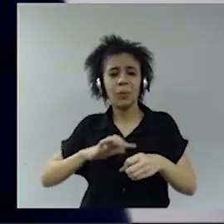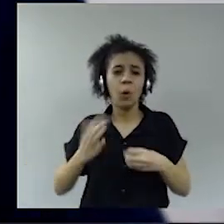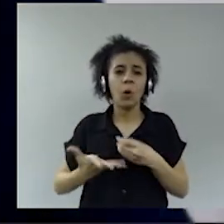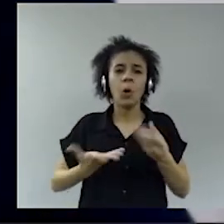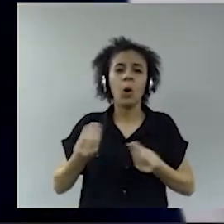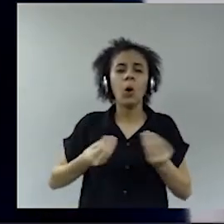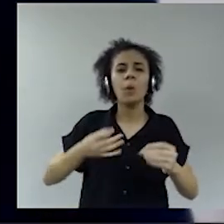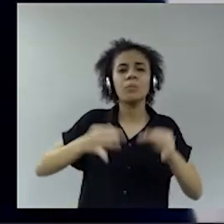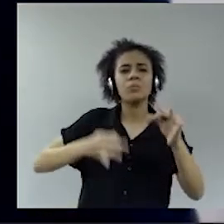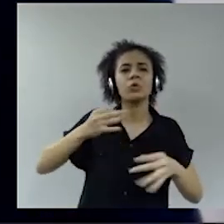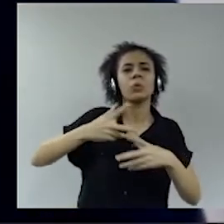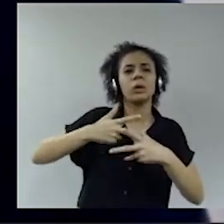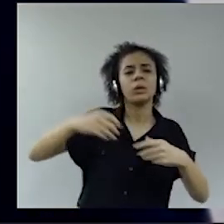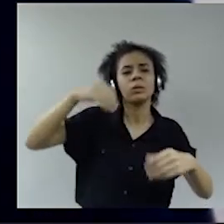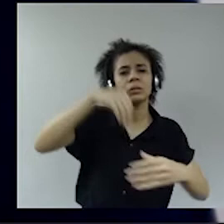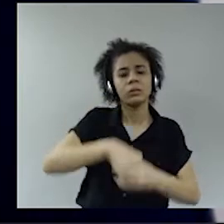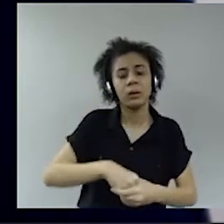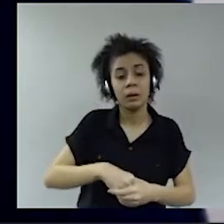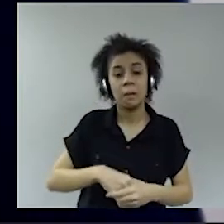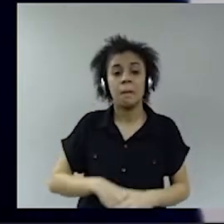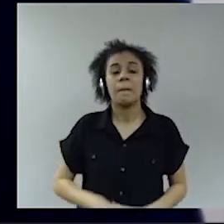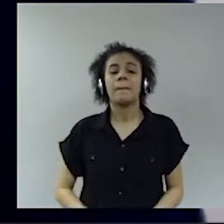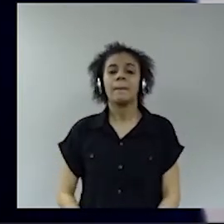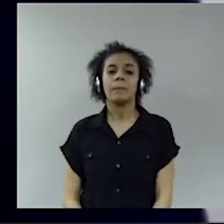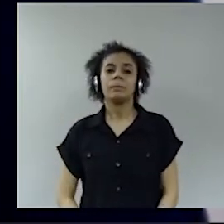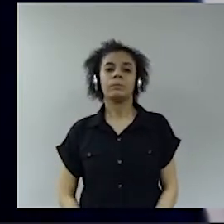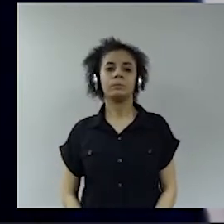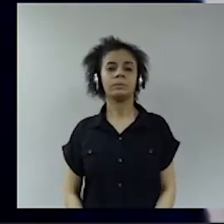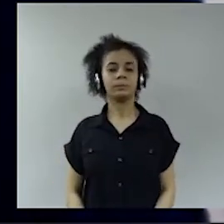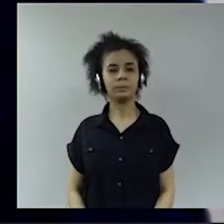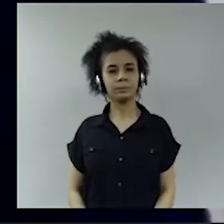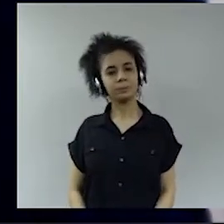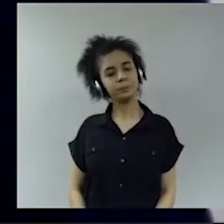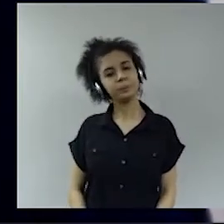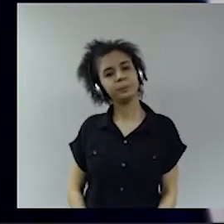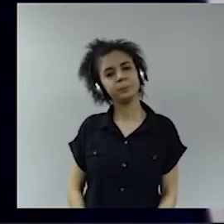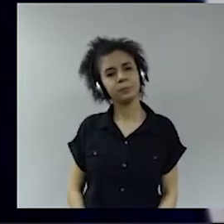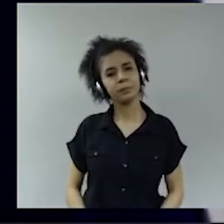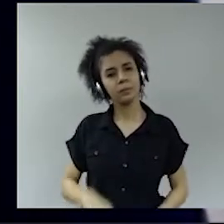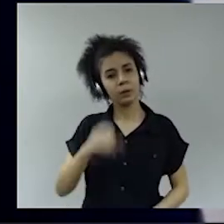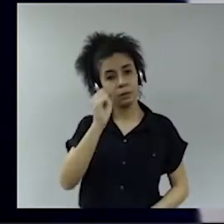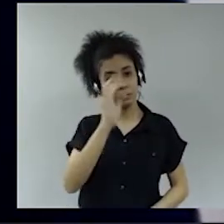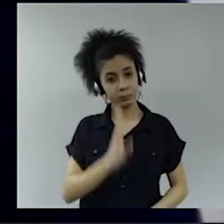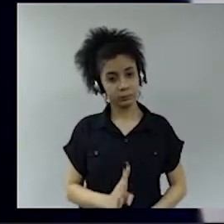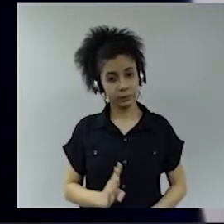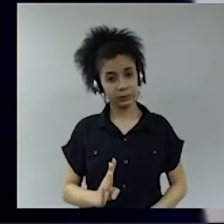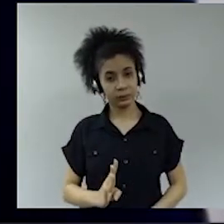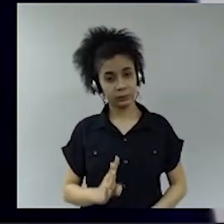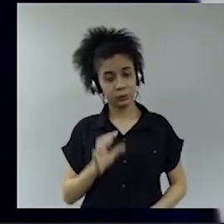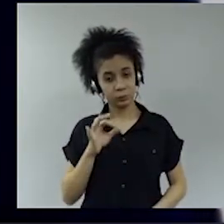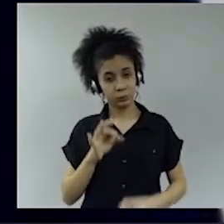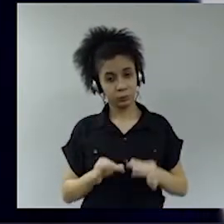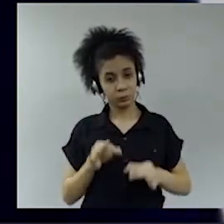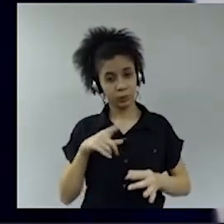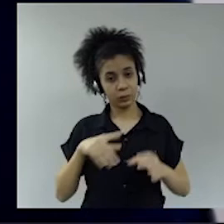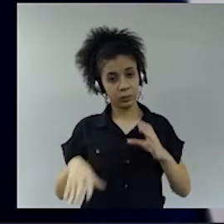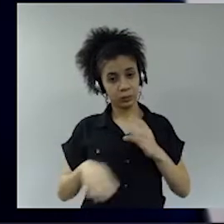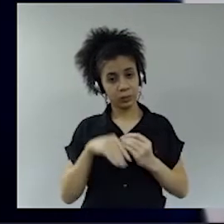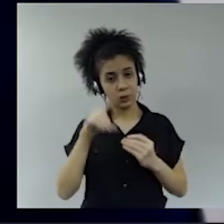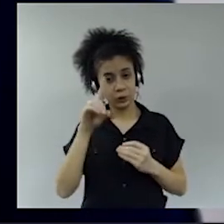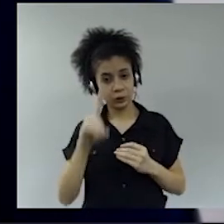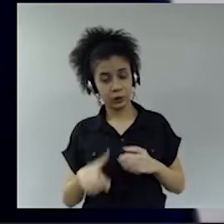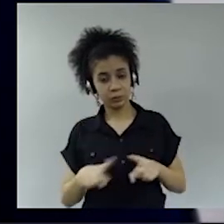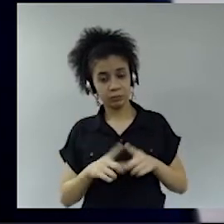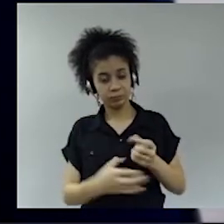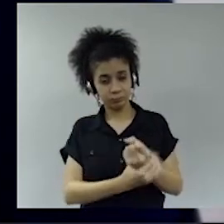pandemia. No Brasil, o júri está incluído entre os direitos e as